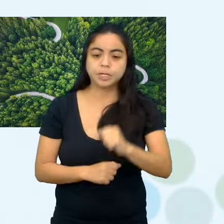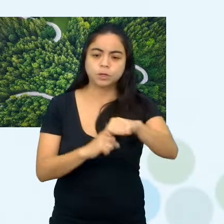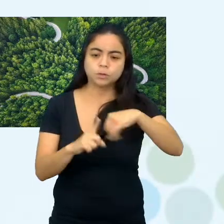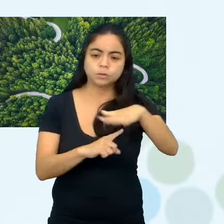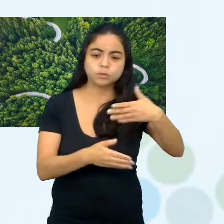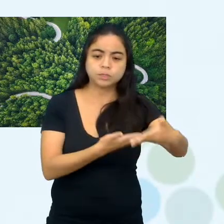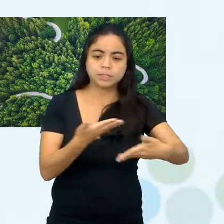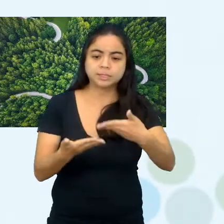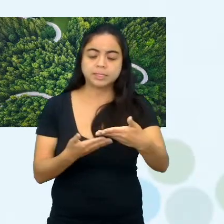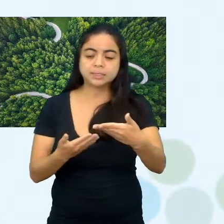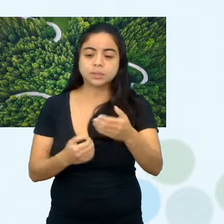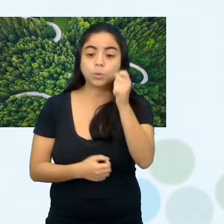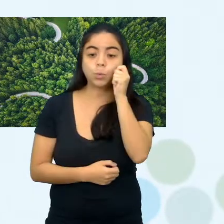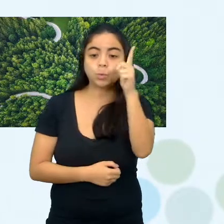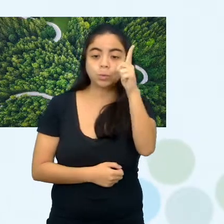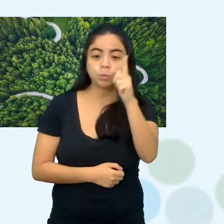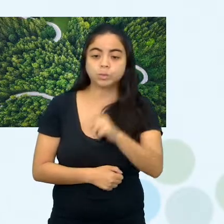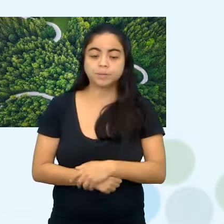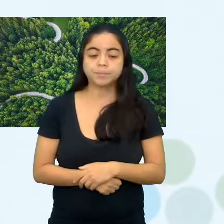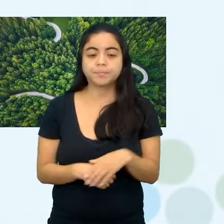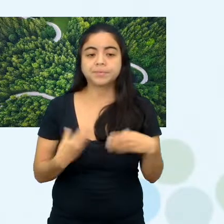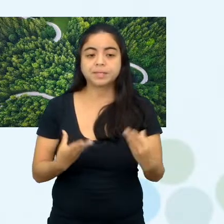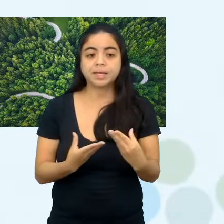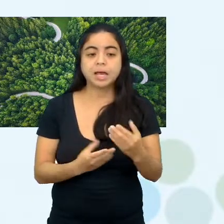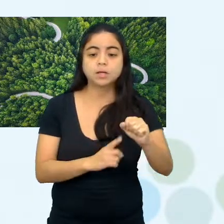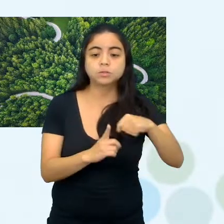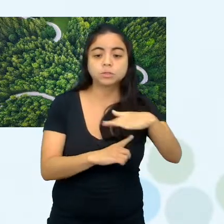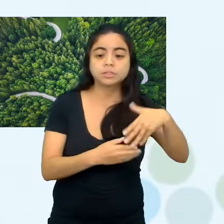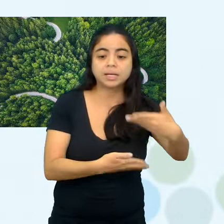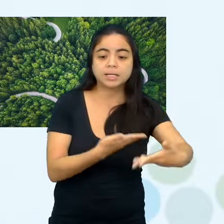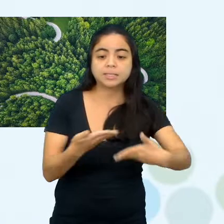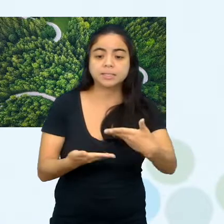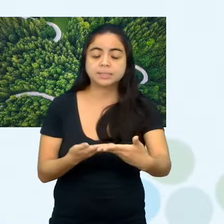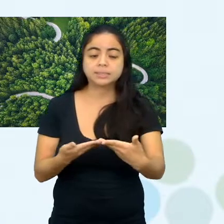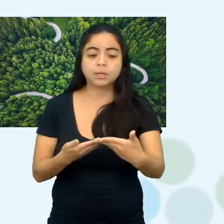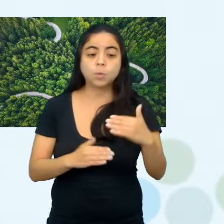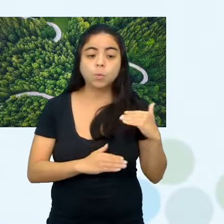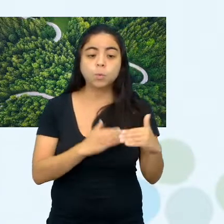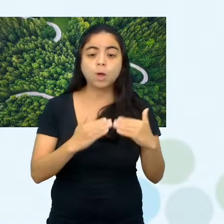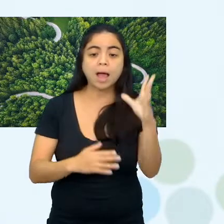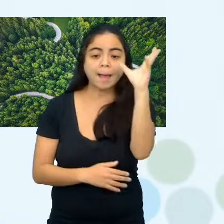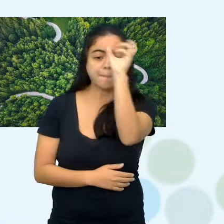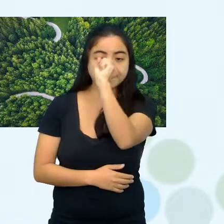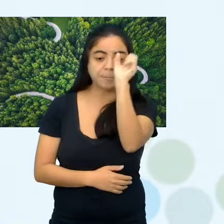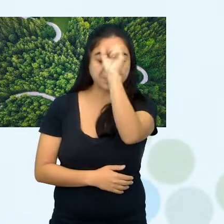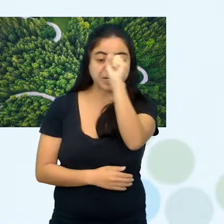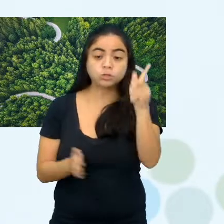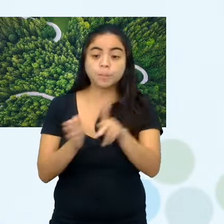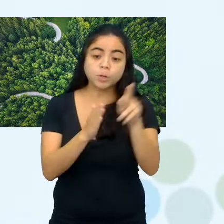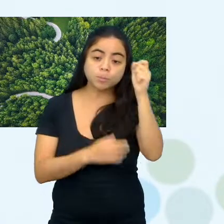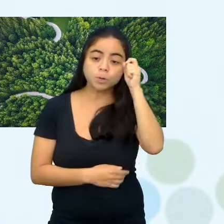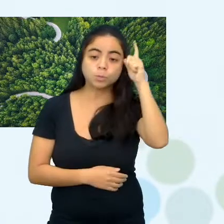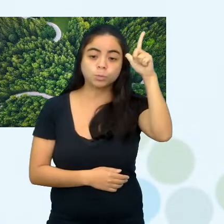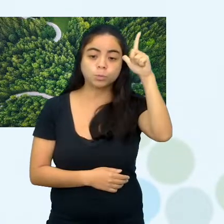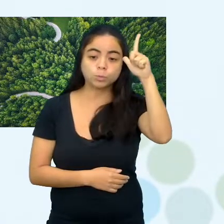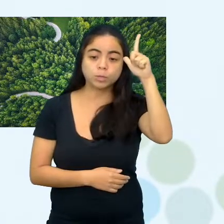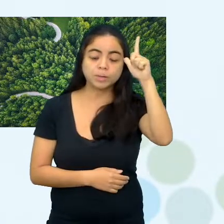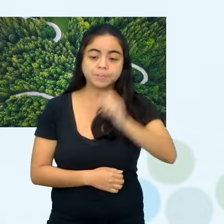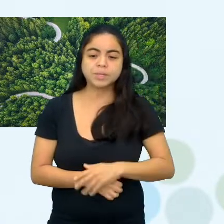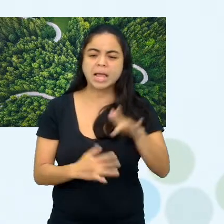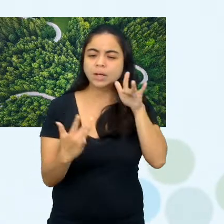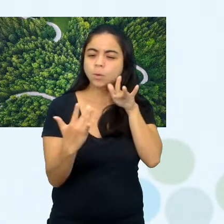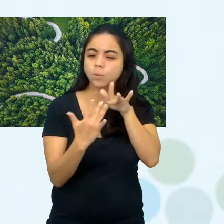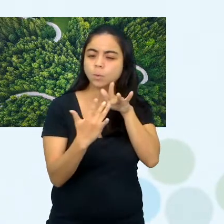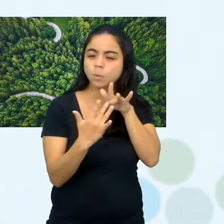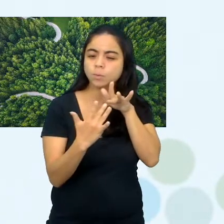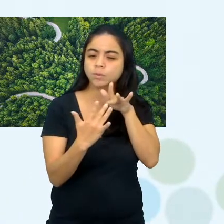socialização e cultura. A gente viu que a socialização é o processo pelo qual a gente aprende a nossa cultura, né? A gente tem contato com ela,